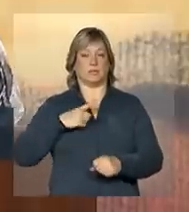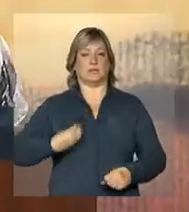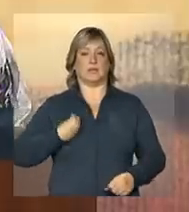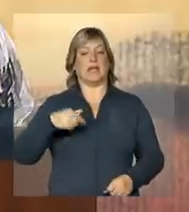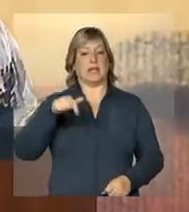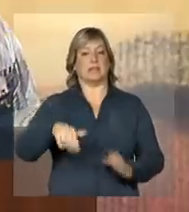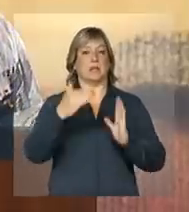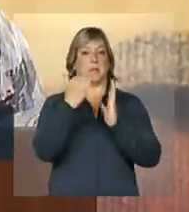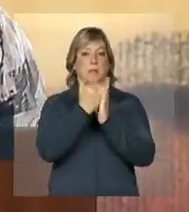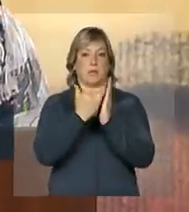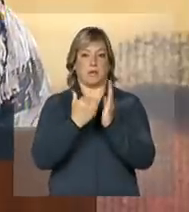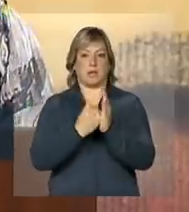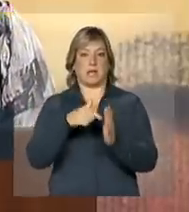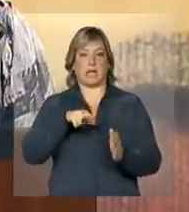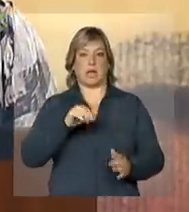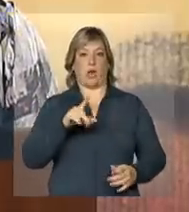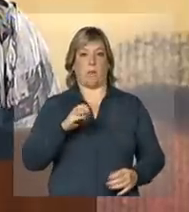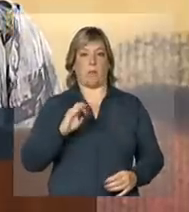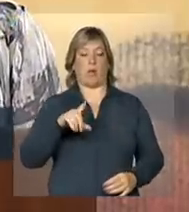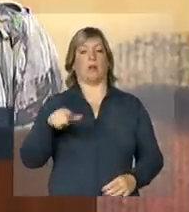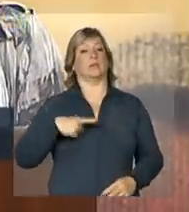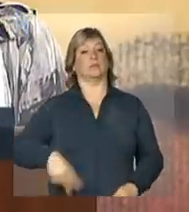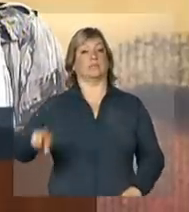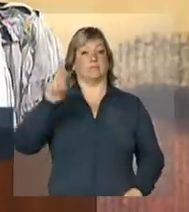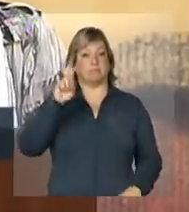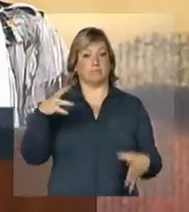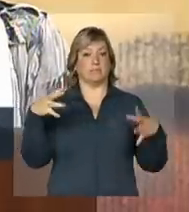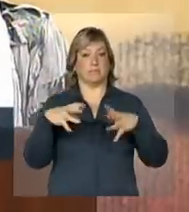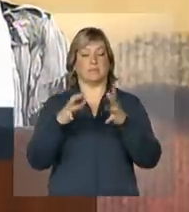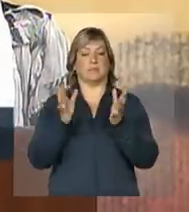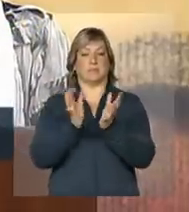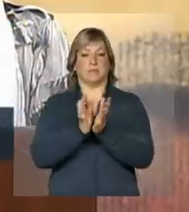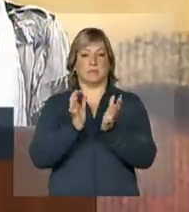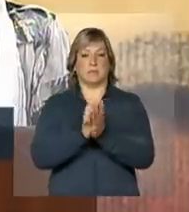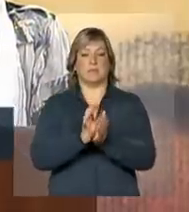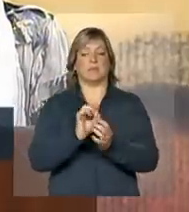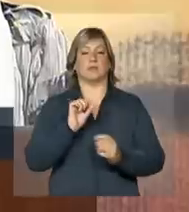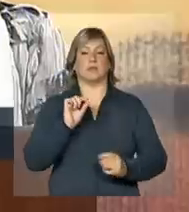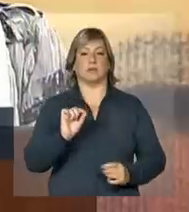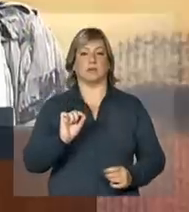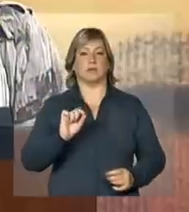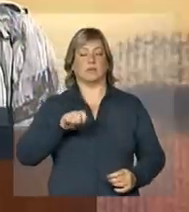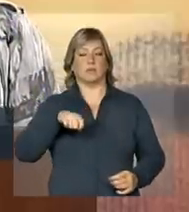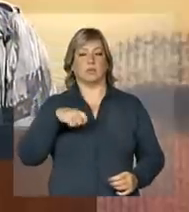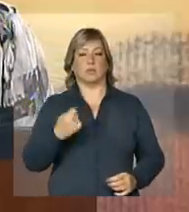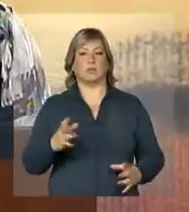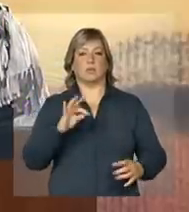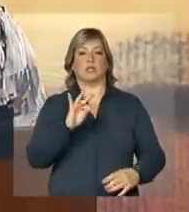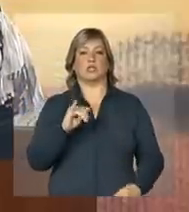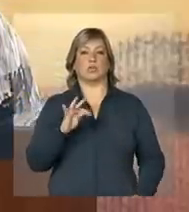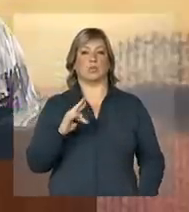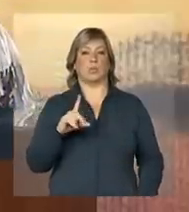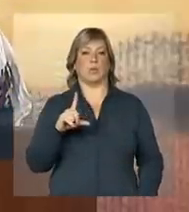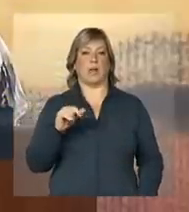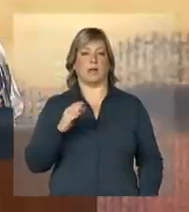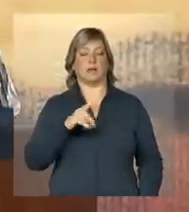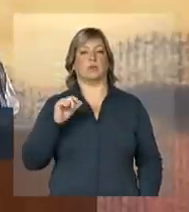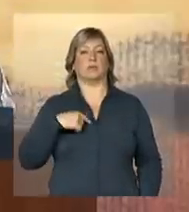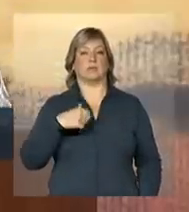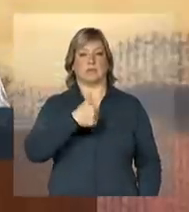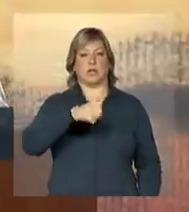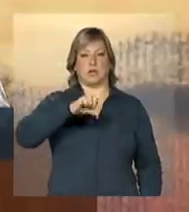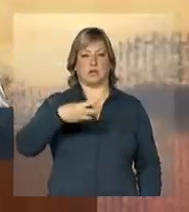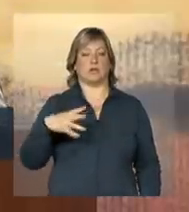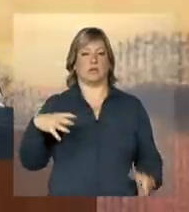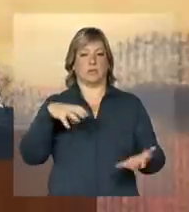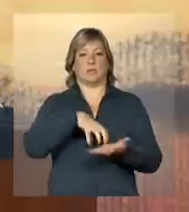programa quilombola foi responsável pela titulação de 193 comunidades